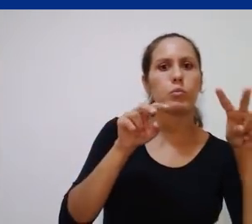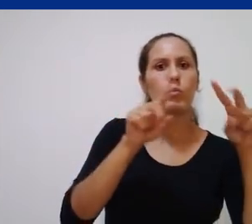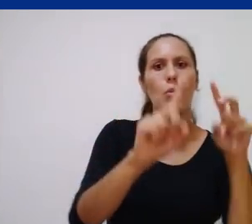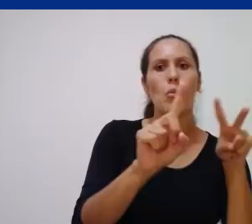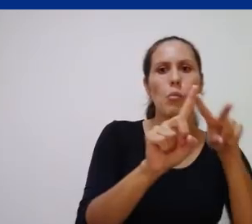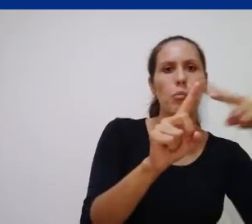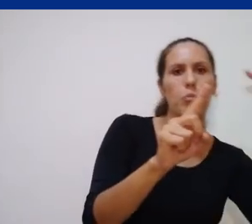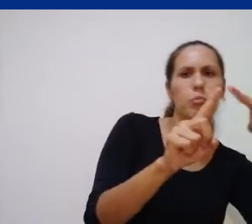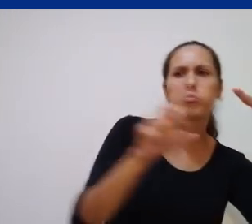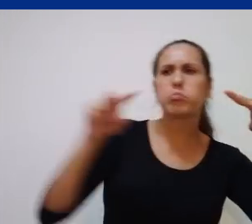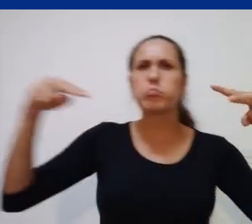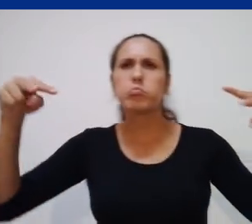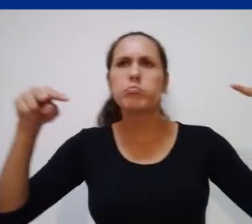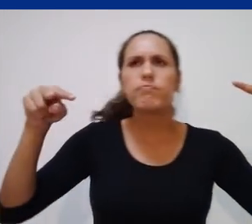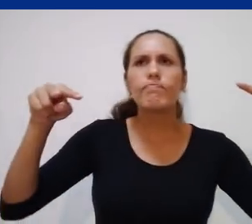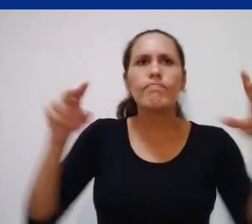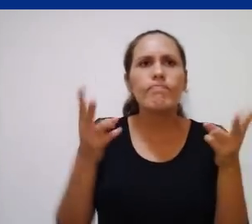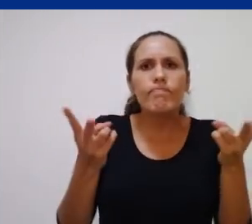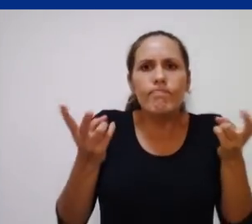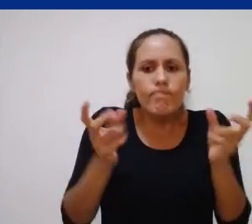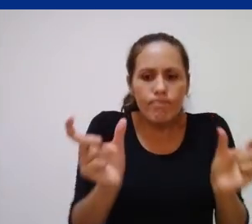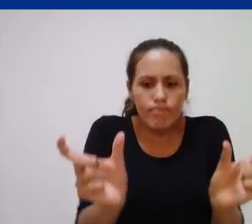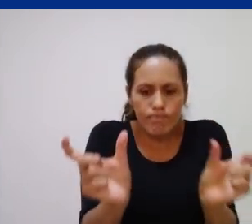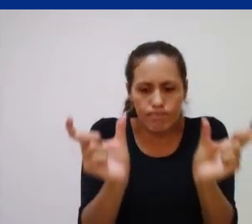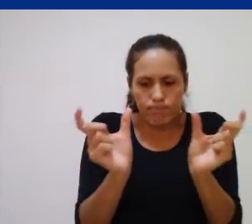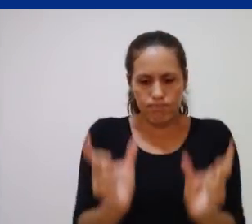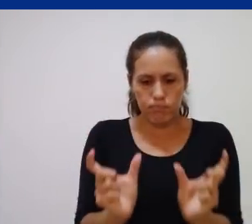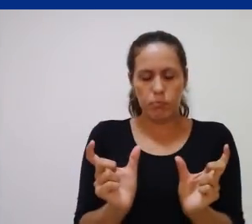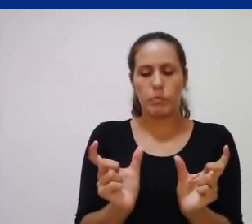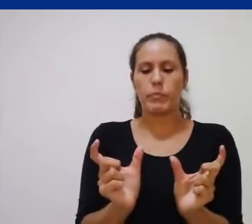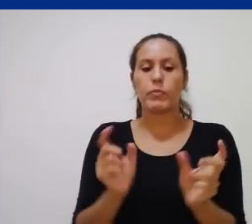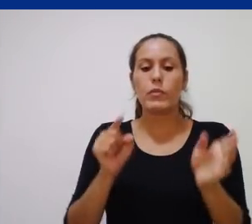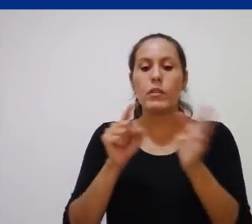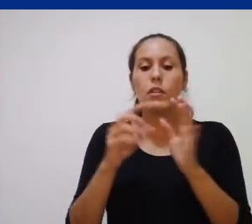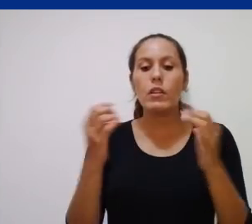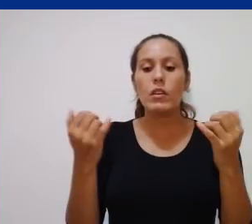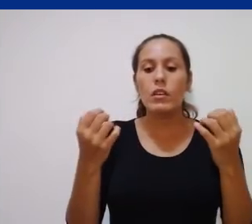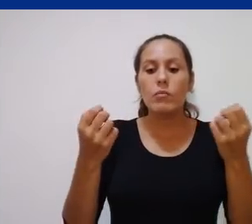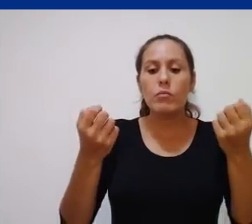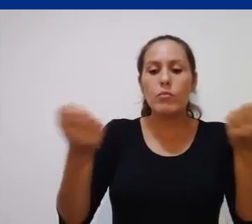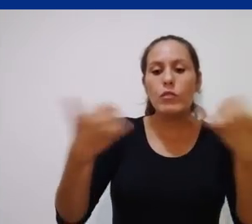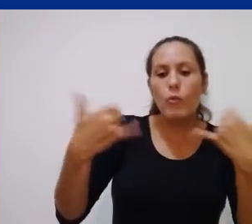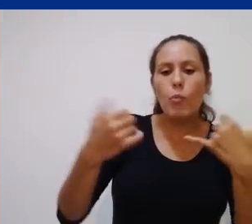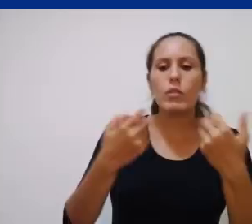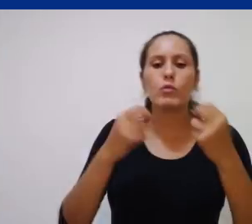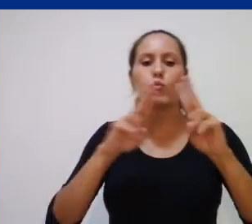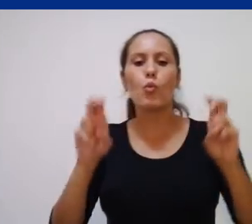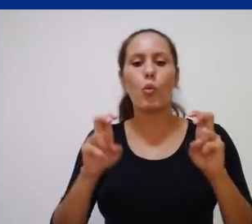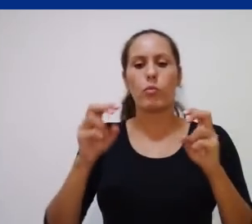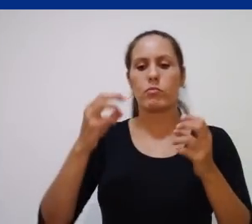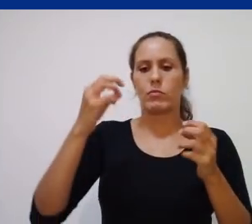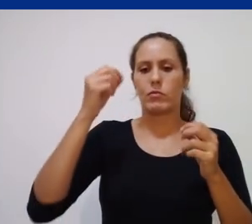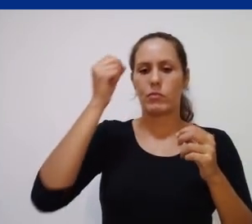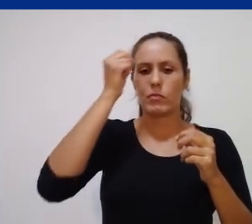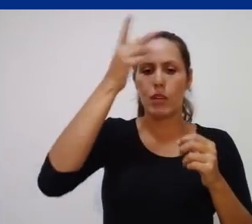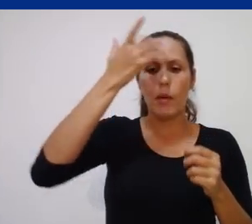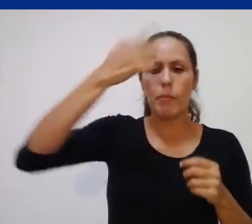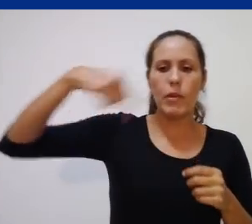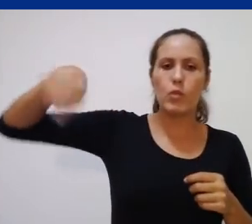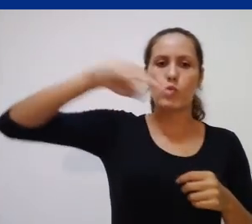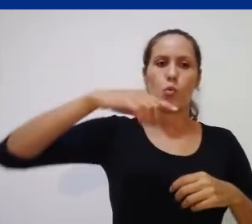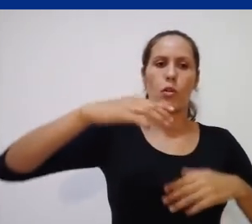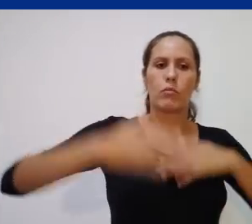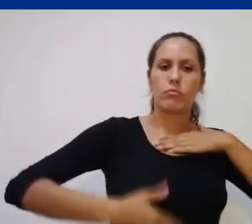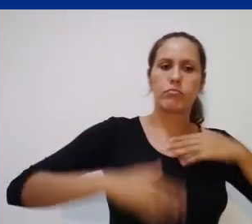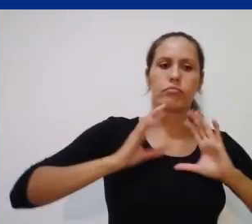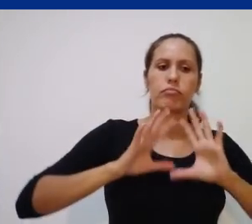dela que buscamos informações sobre as motivações, as ideias e as atitudes das pessoas, mesmo